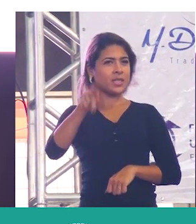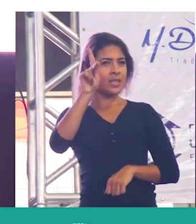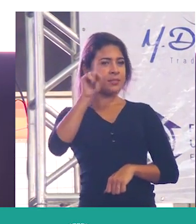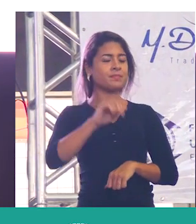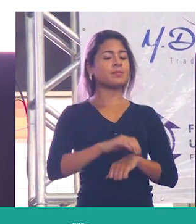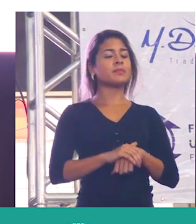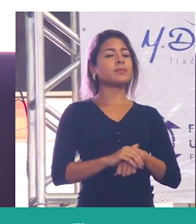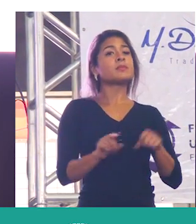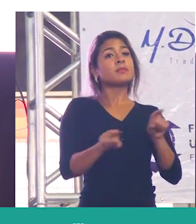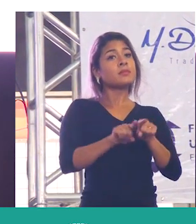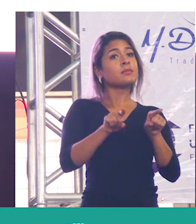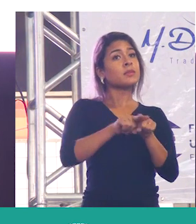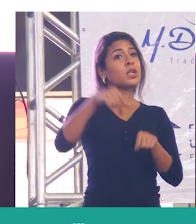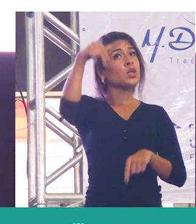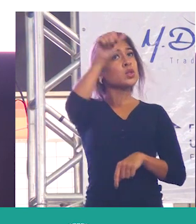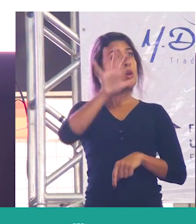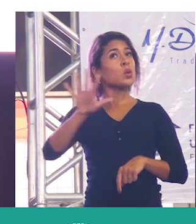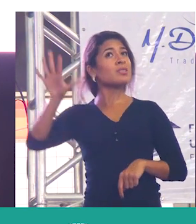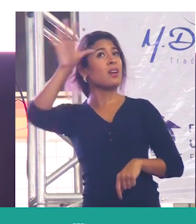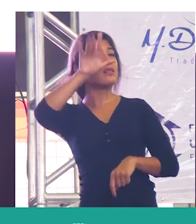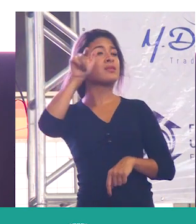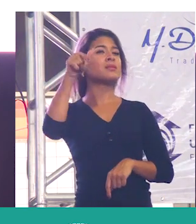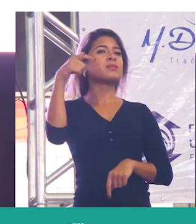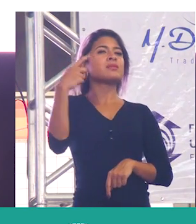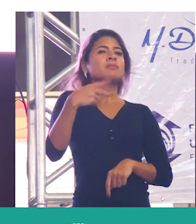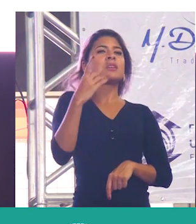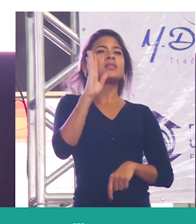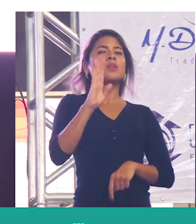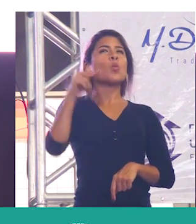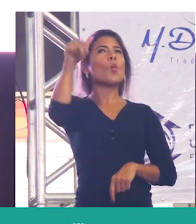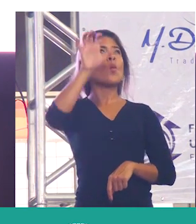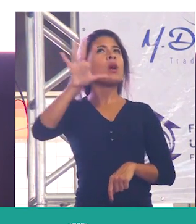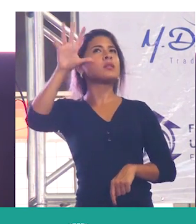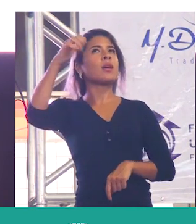uma das piores secas. Em